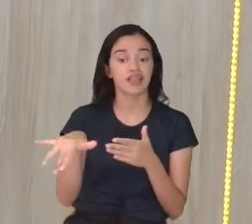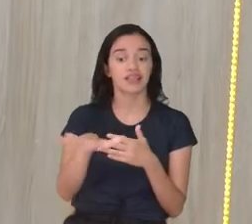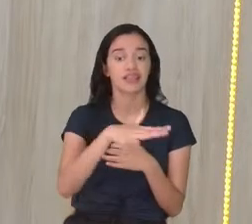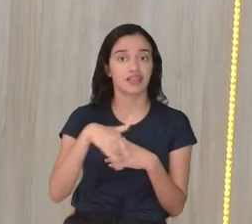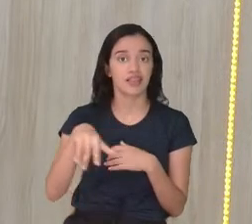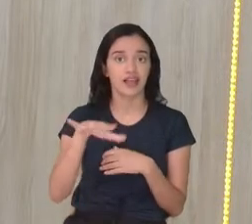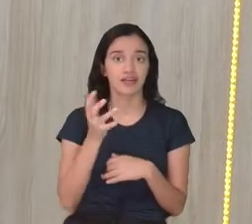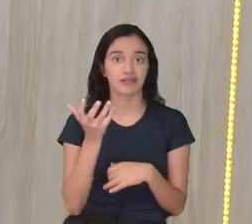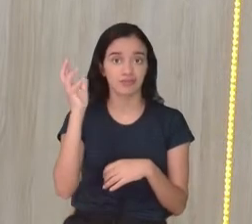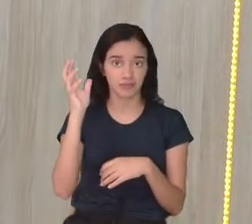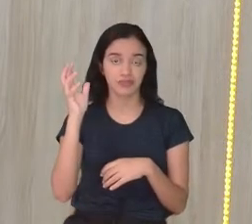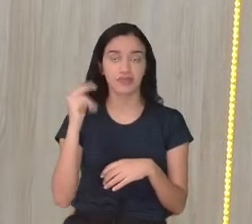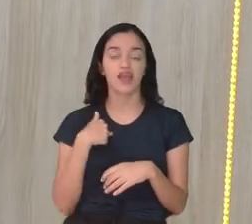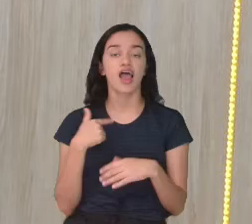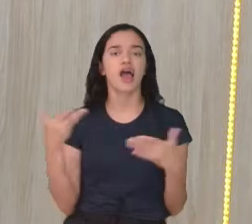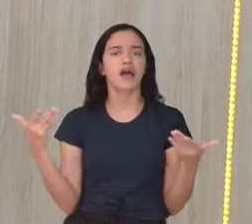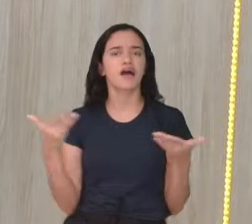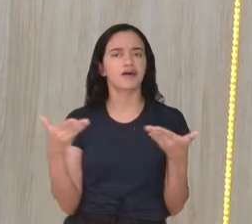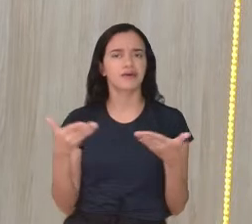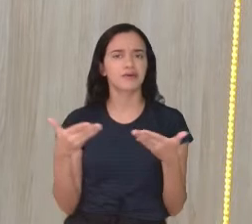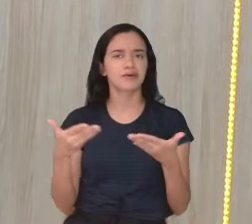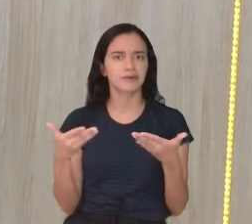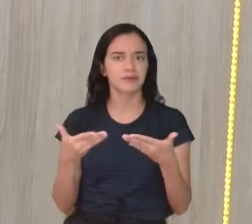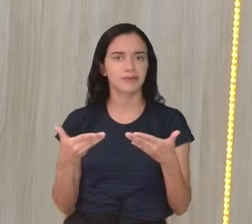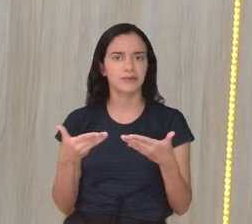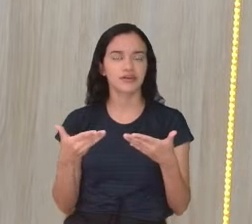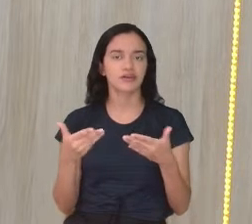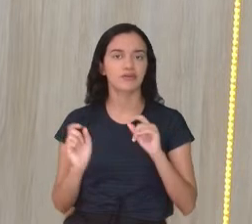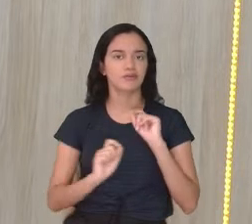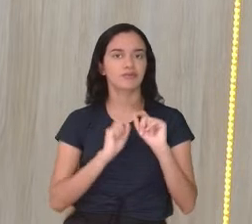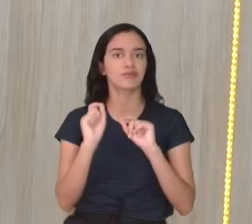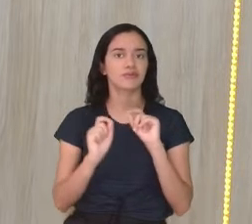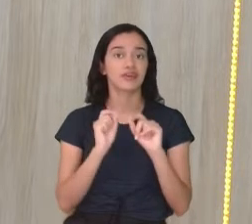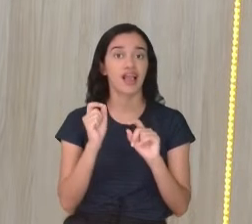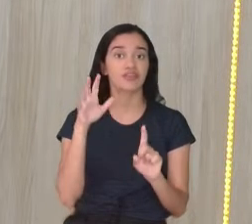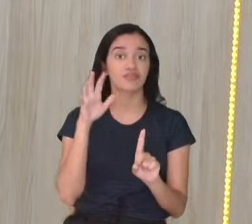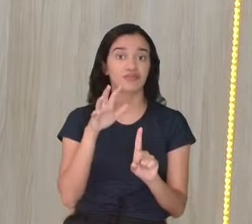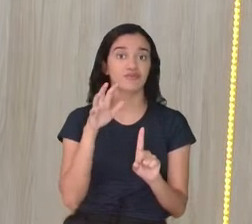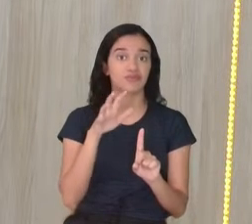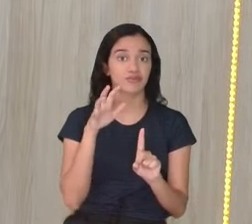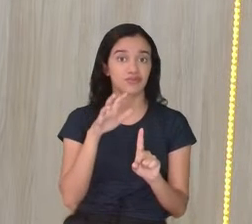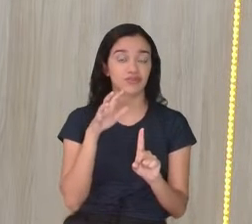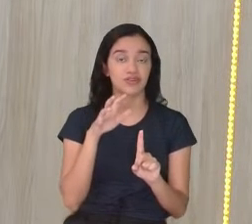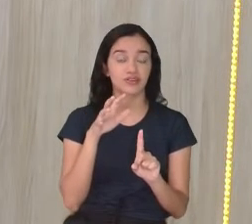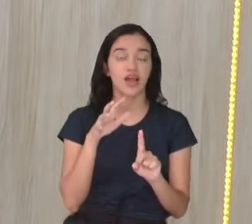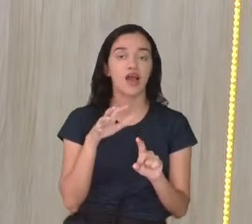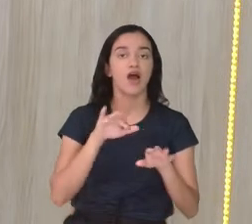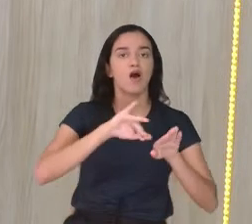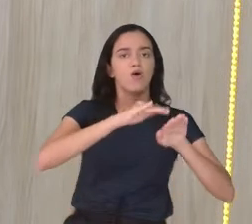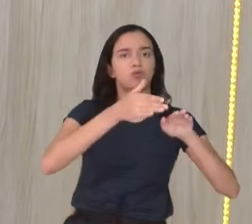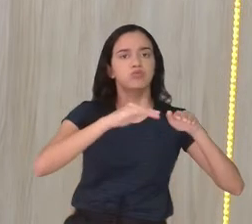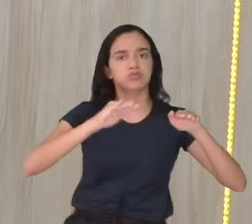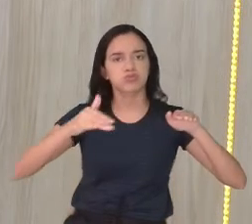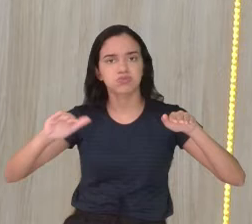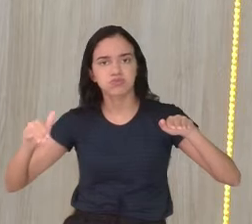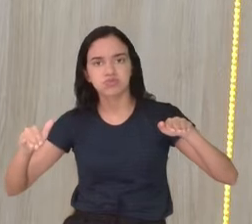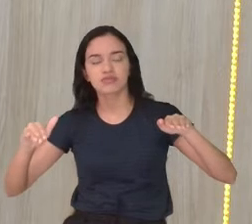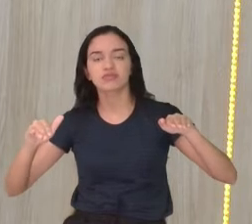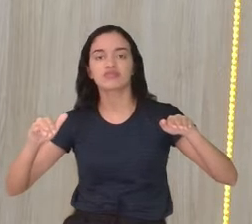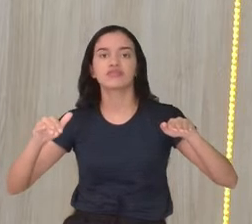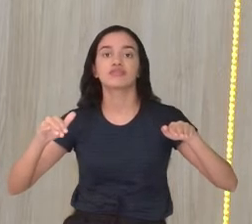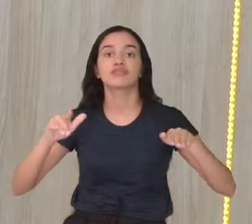região. Então, a gente agora está recebendo justamente as influências das chamadas ondas de